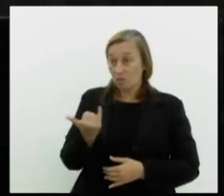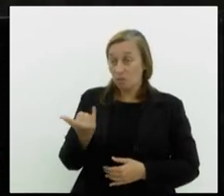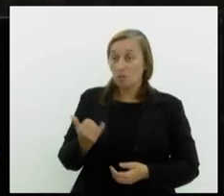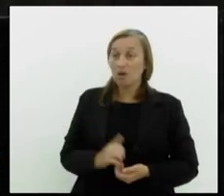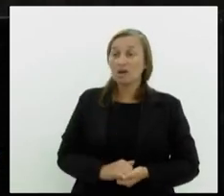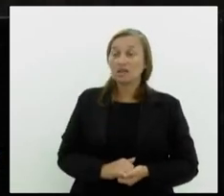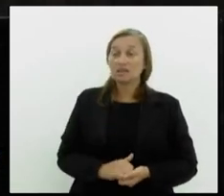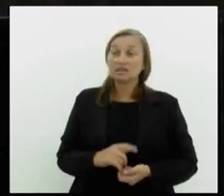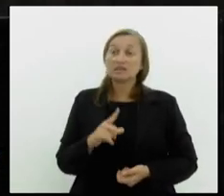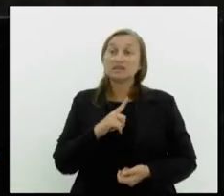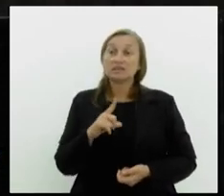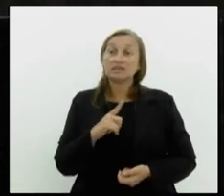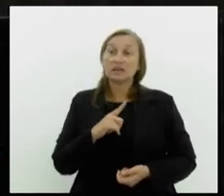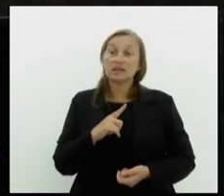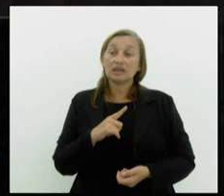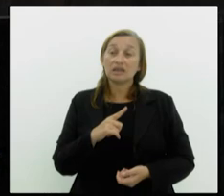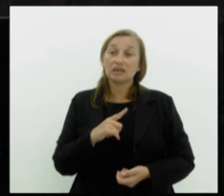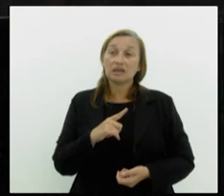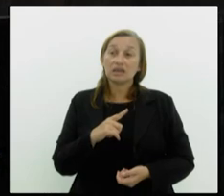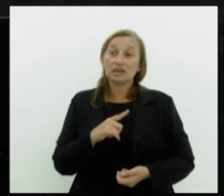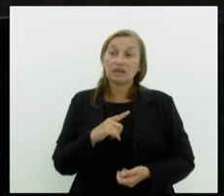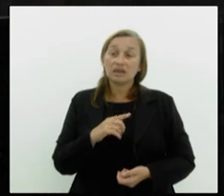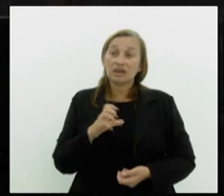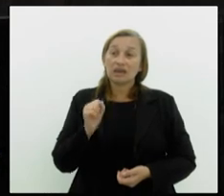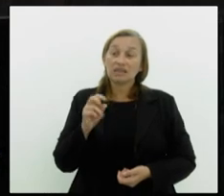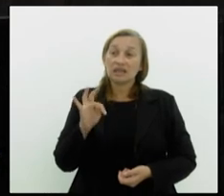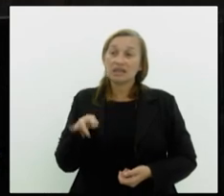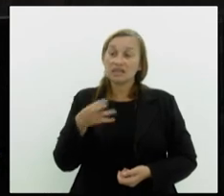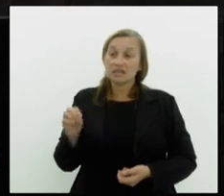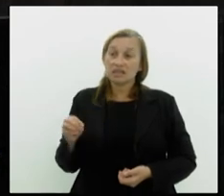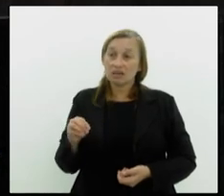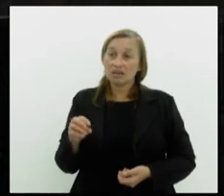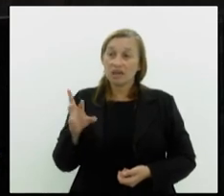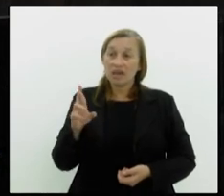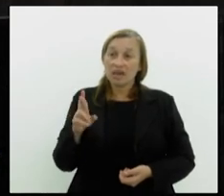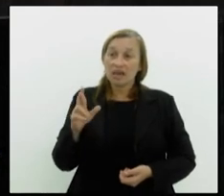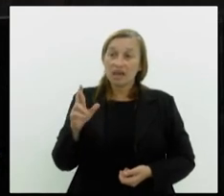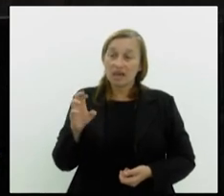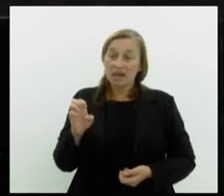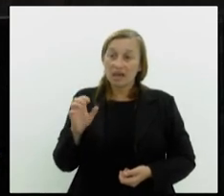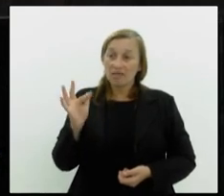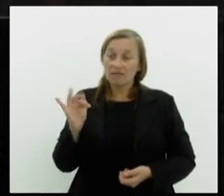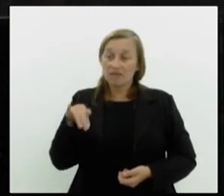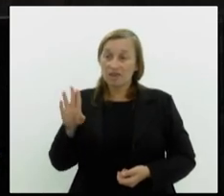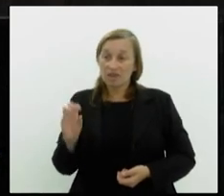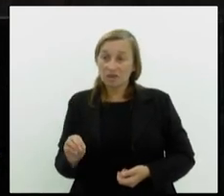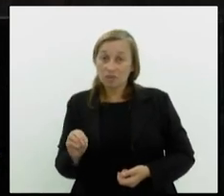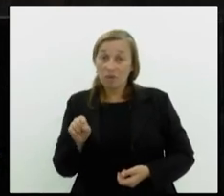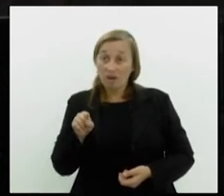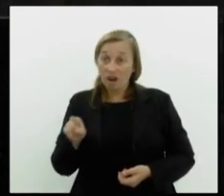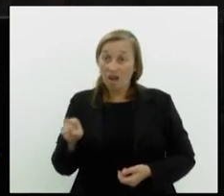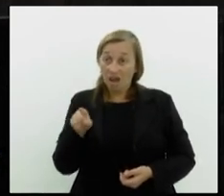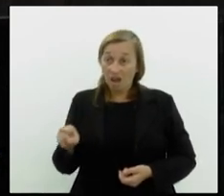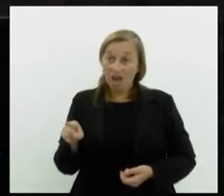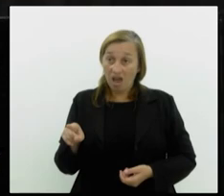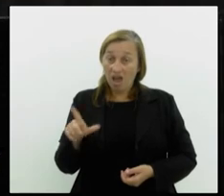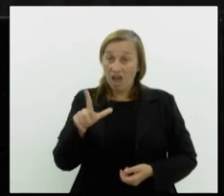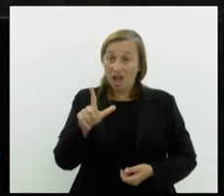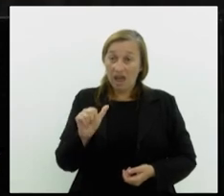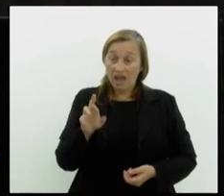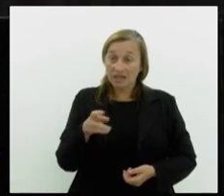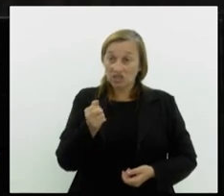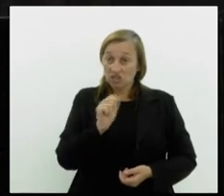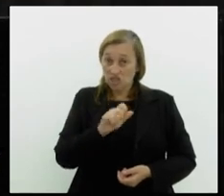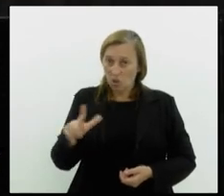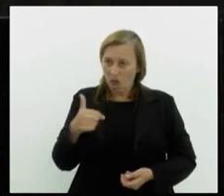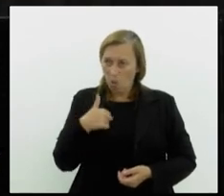ter uma estação de refino na redondeza do Imunã, na Laranjal. Eu não vou achar